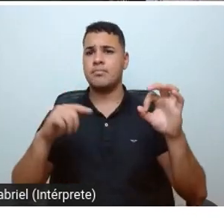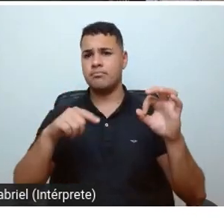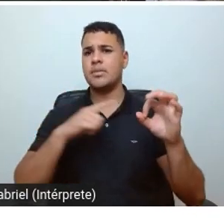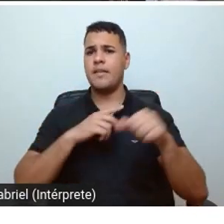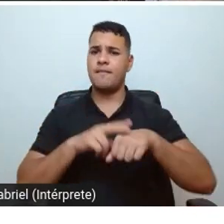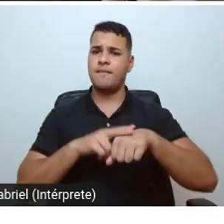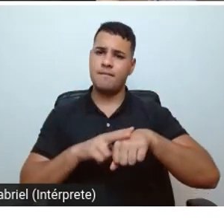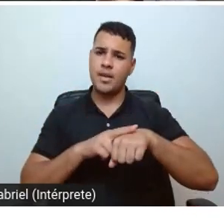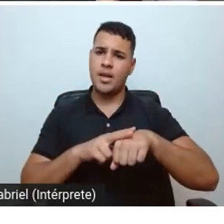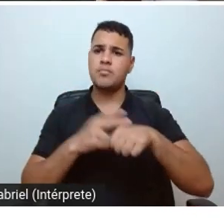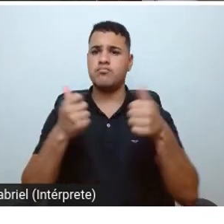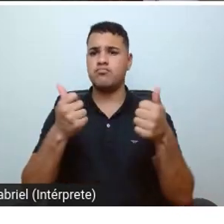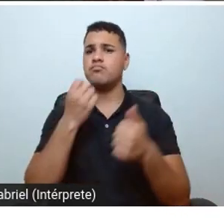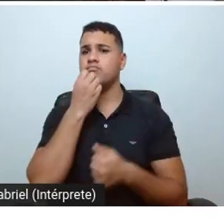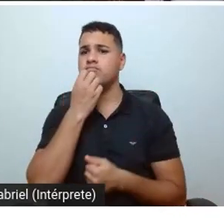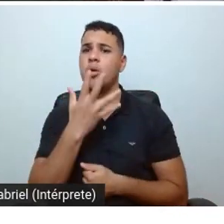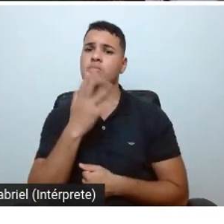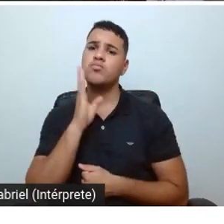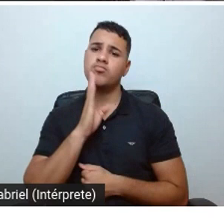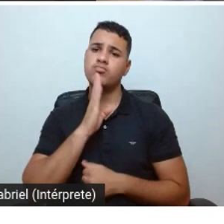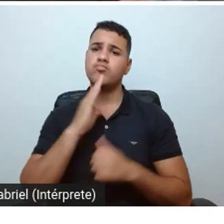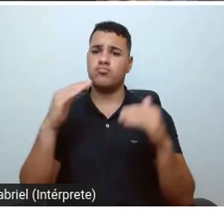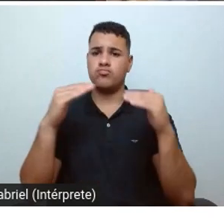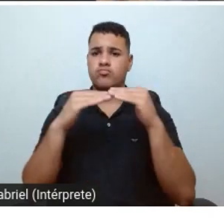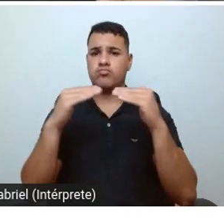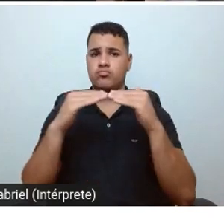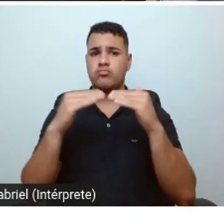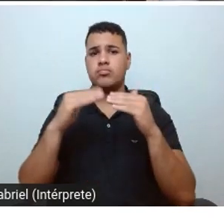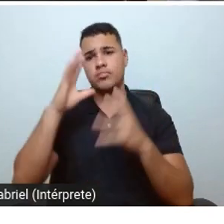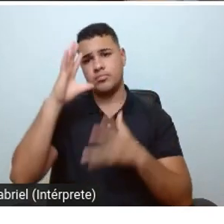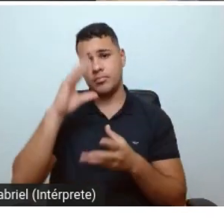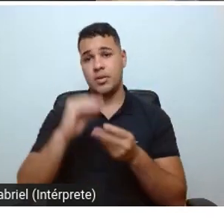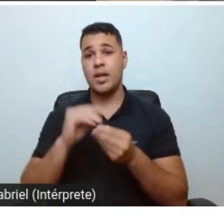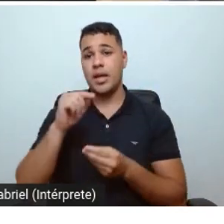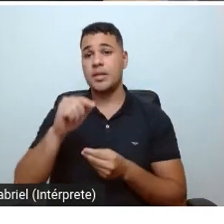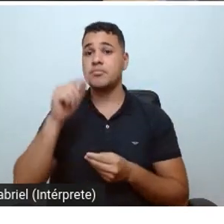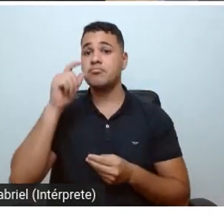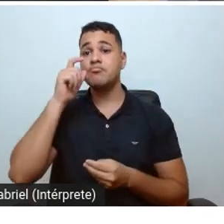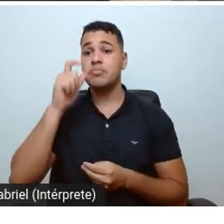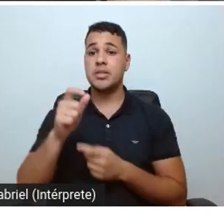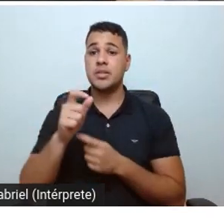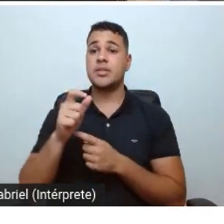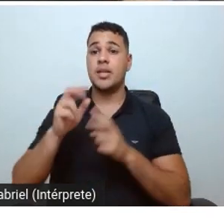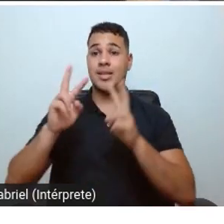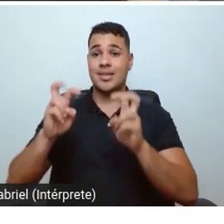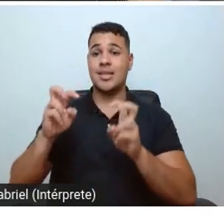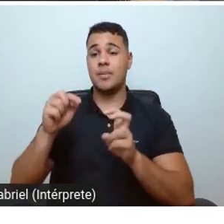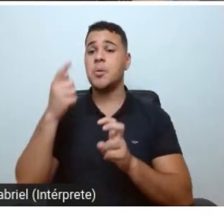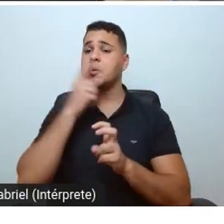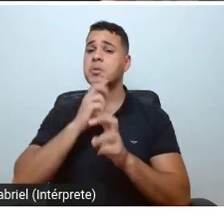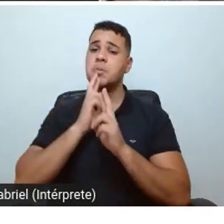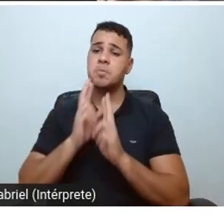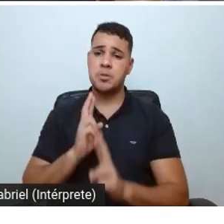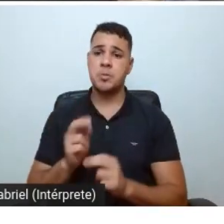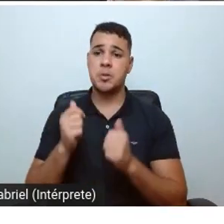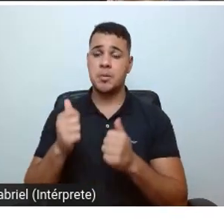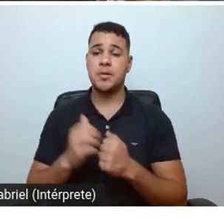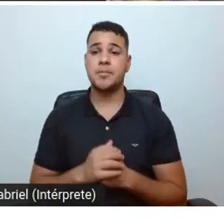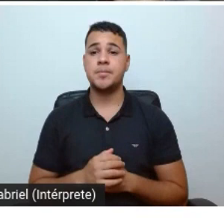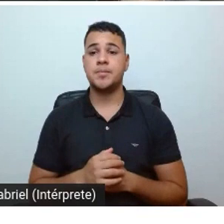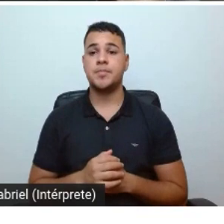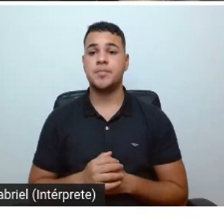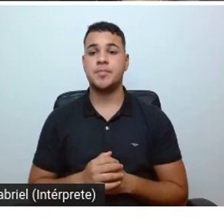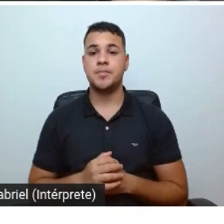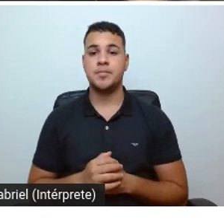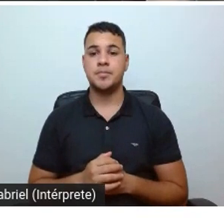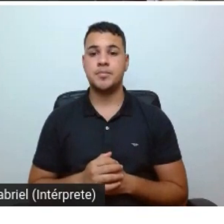quando elas estão com um percentual de assertividade alta, é sinal que essa intenção ela está madura. Mas aí